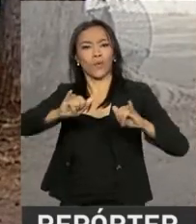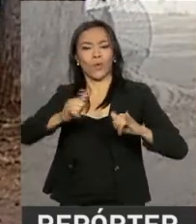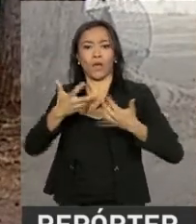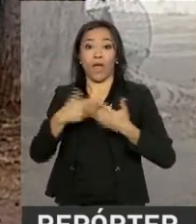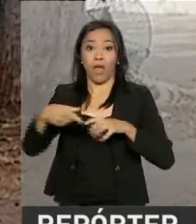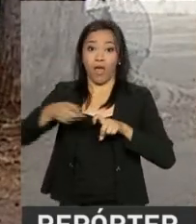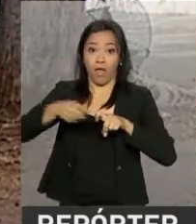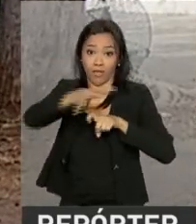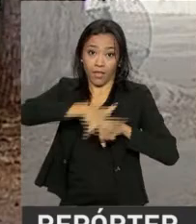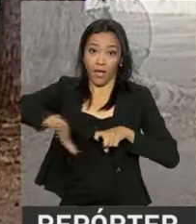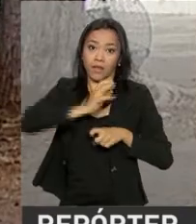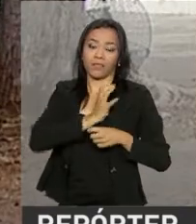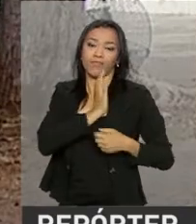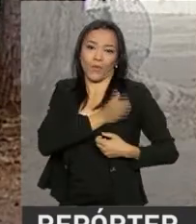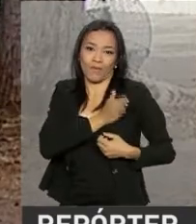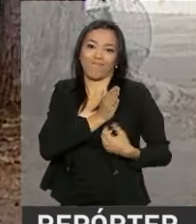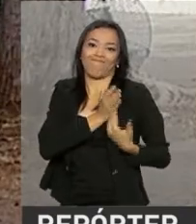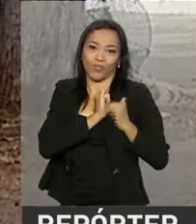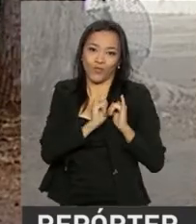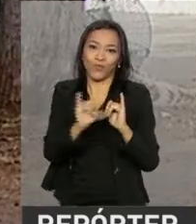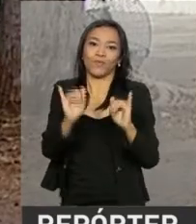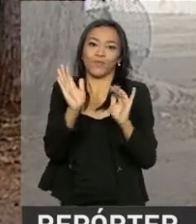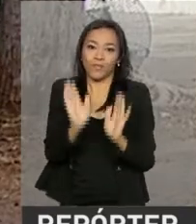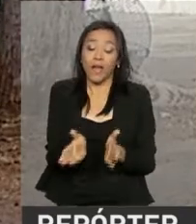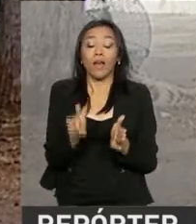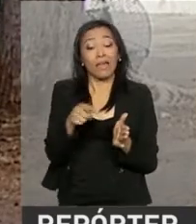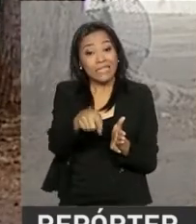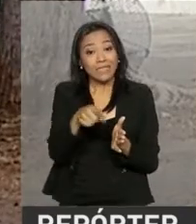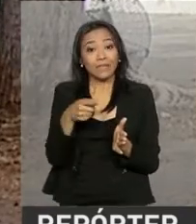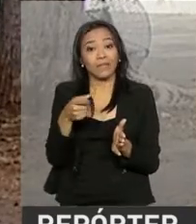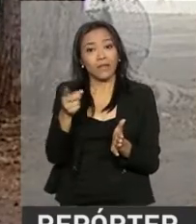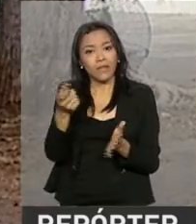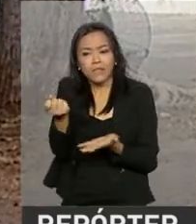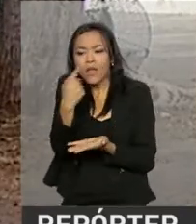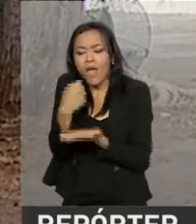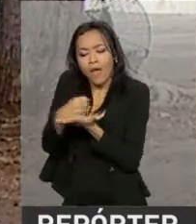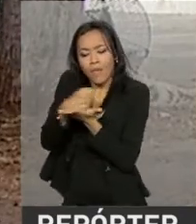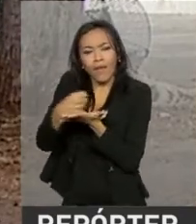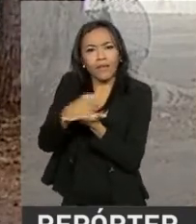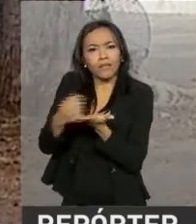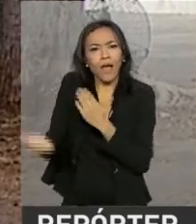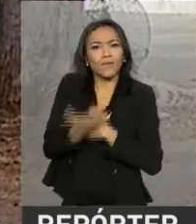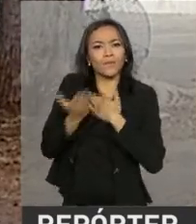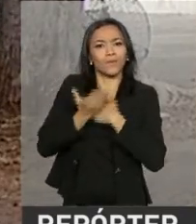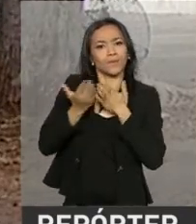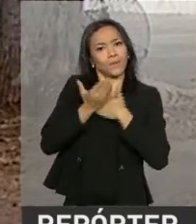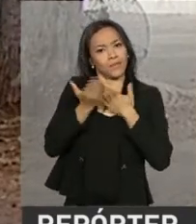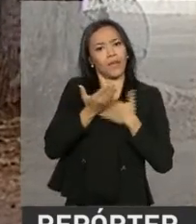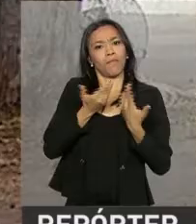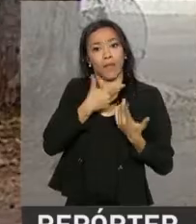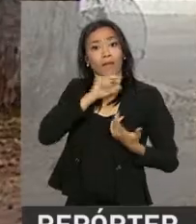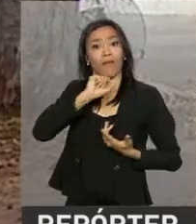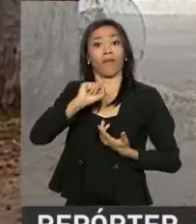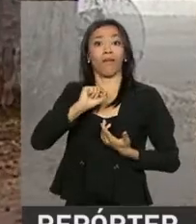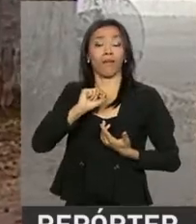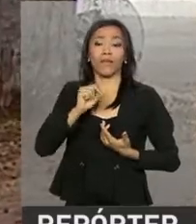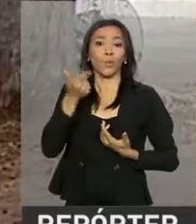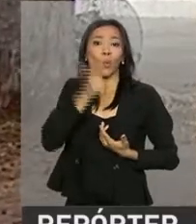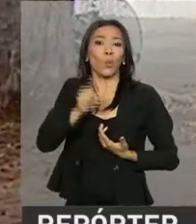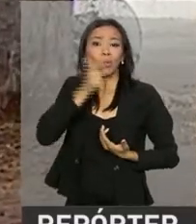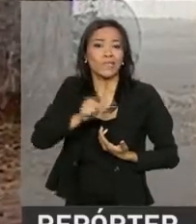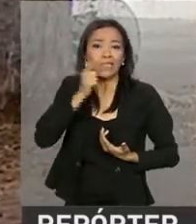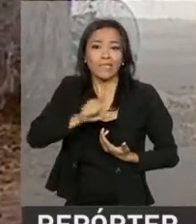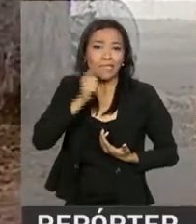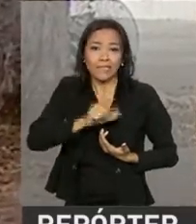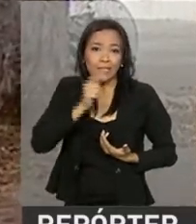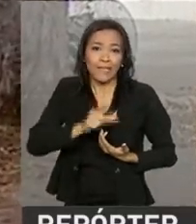que foi aprovado pela vida ele pode ser uma alternativa e uma nova alternativa para os pacientes que não conseguem reduzir